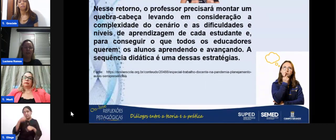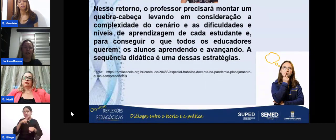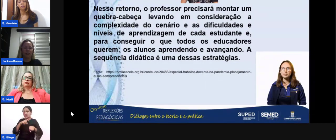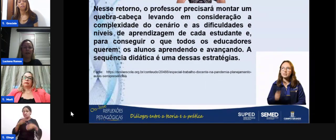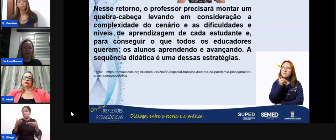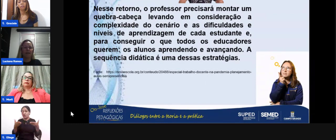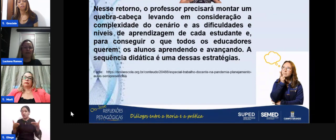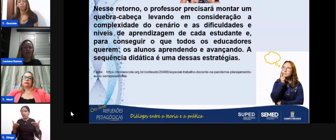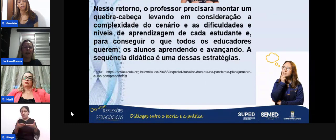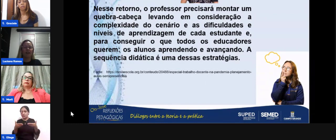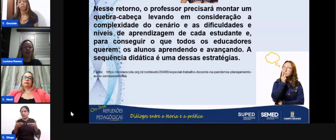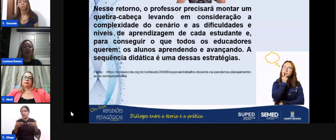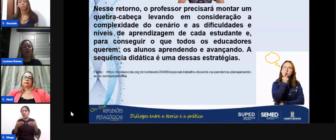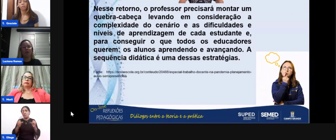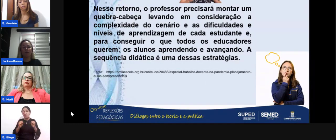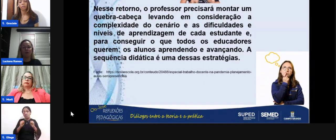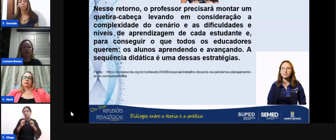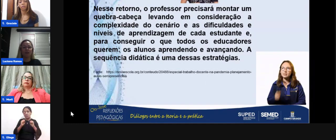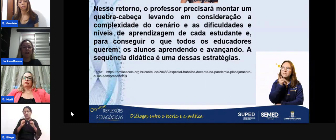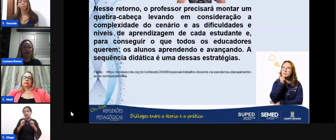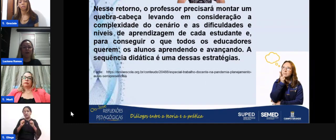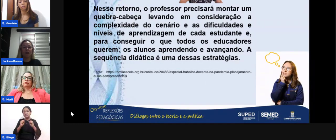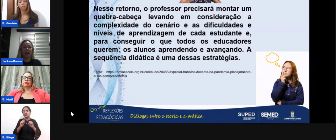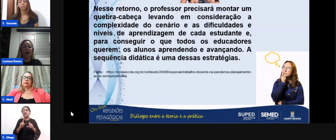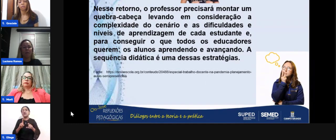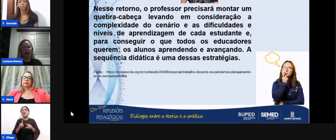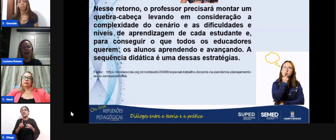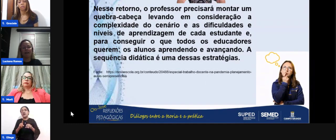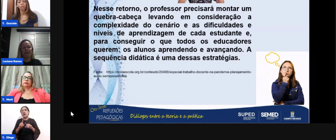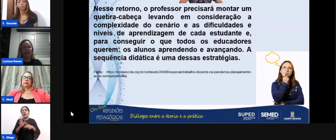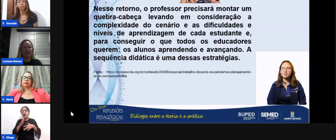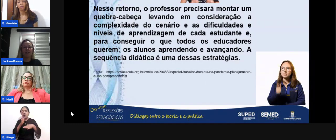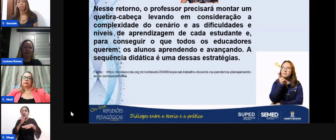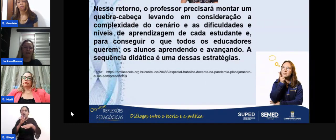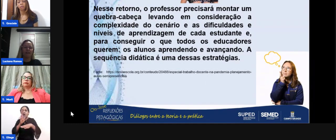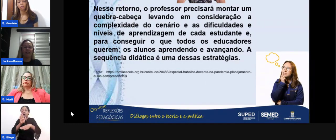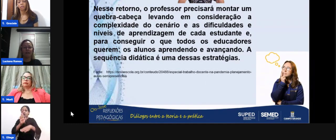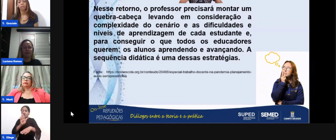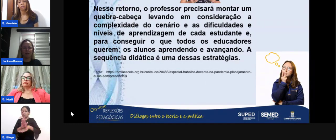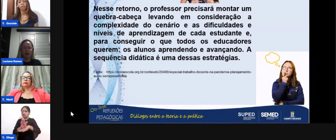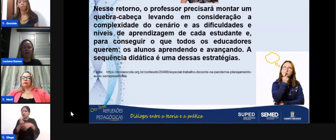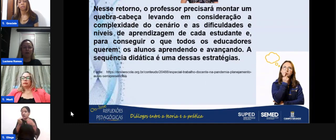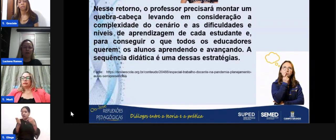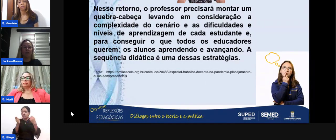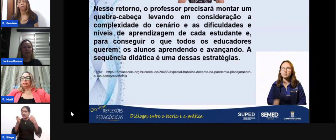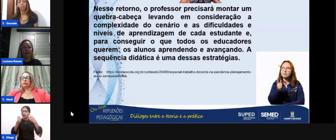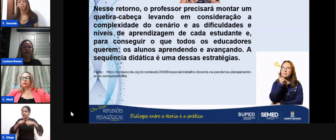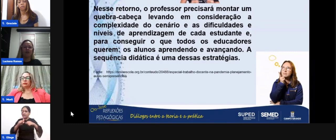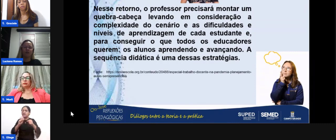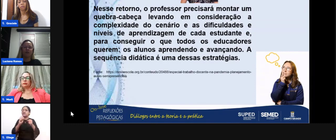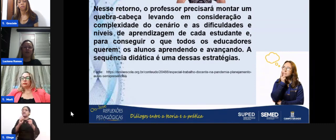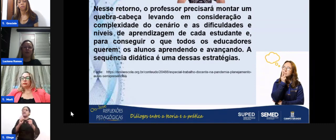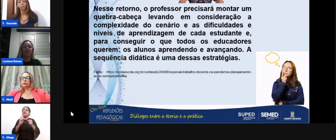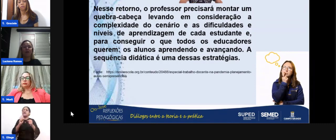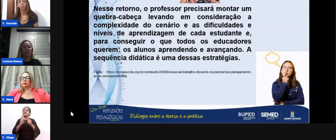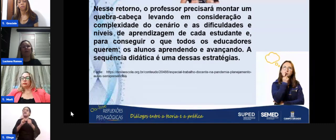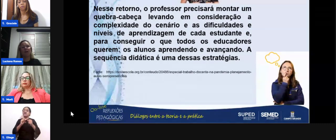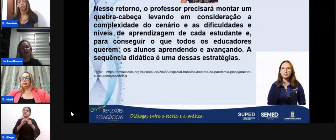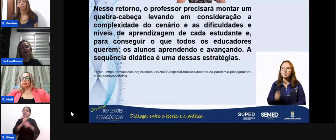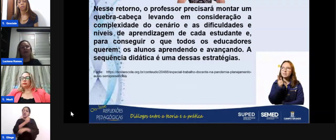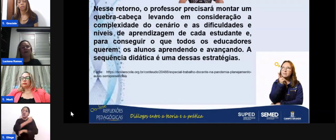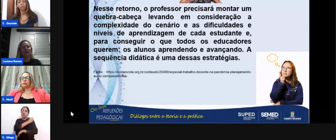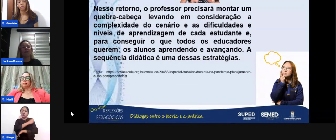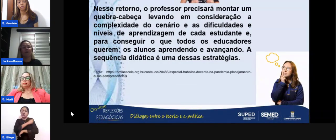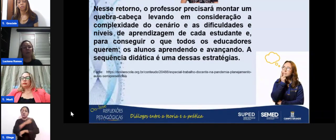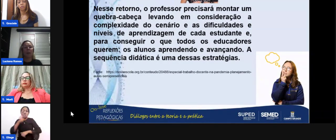pode ser, na verdade, uma solução capaz de fazer esses alunos avançarem de uma forma